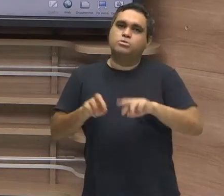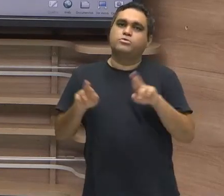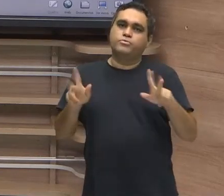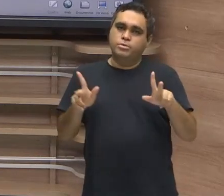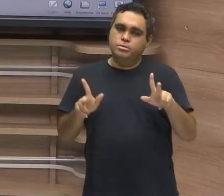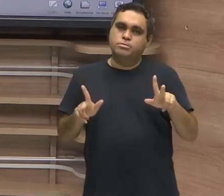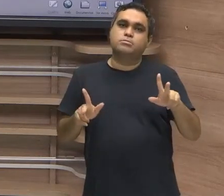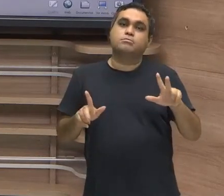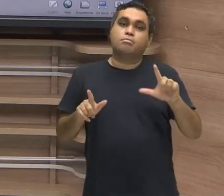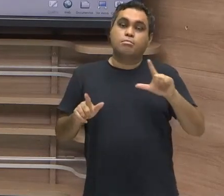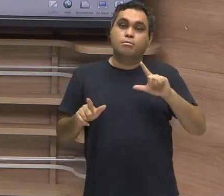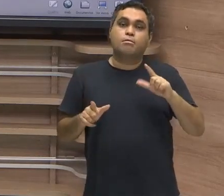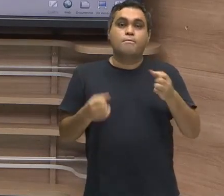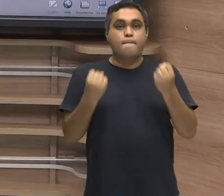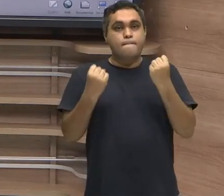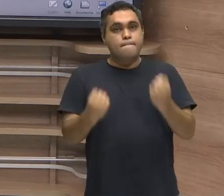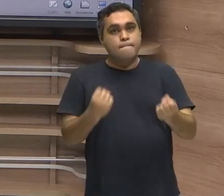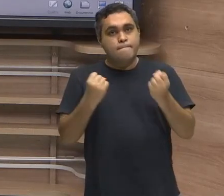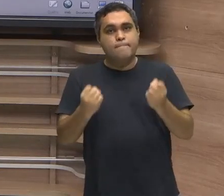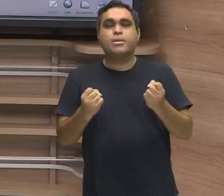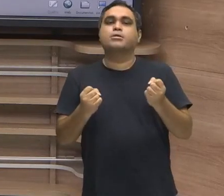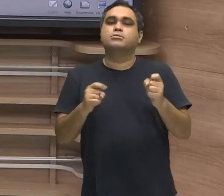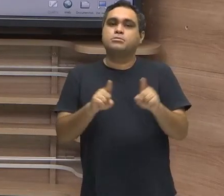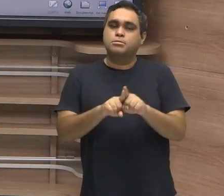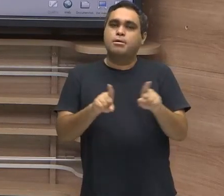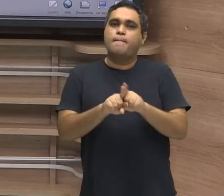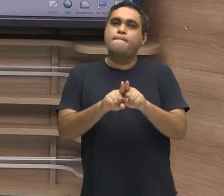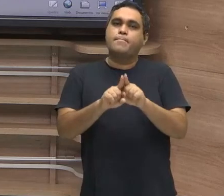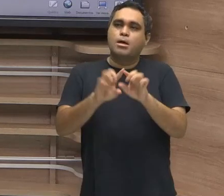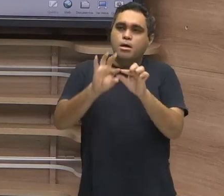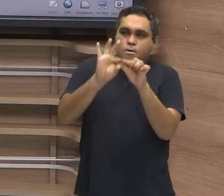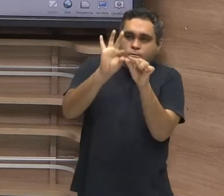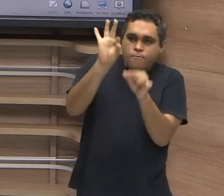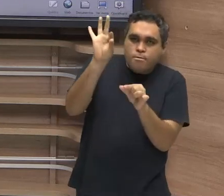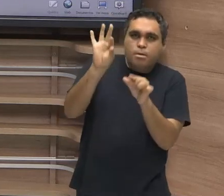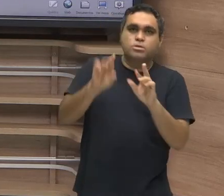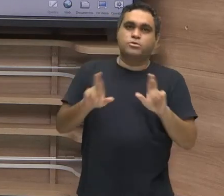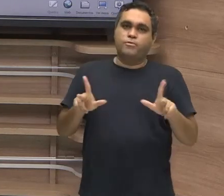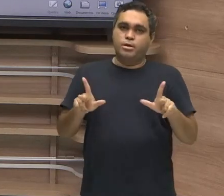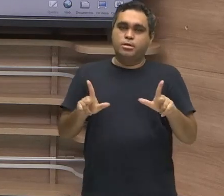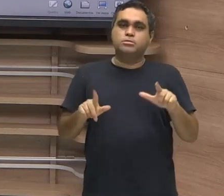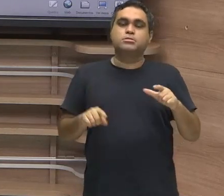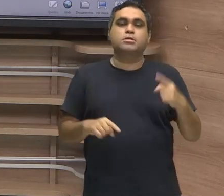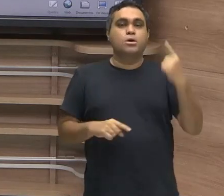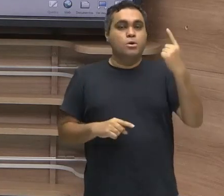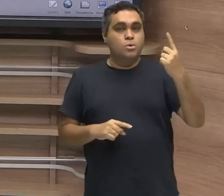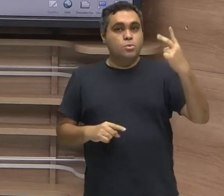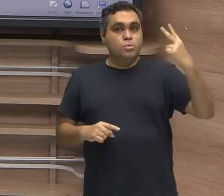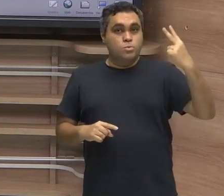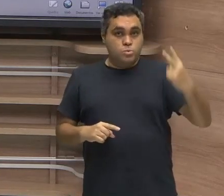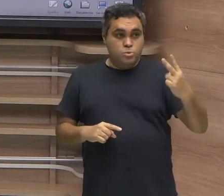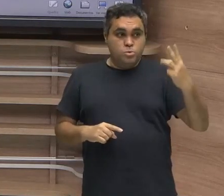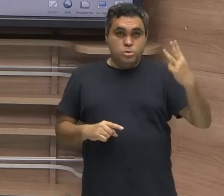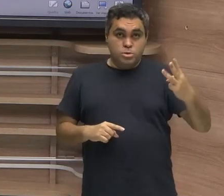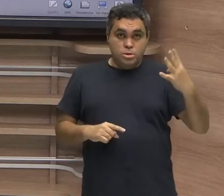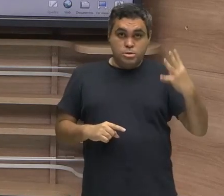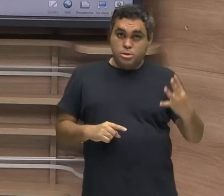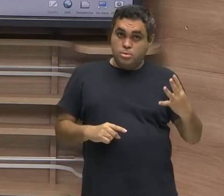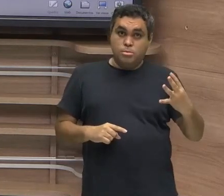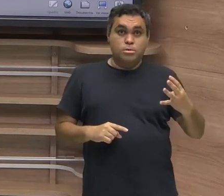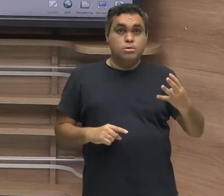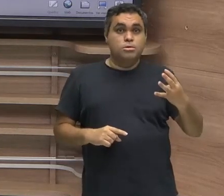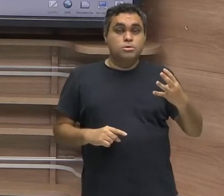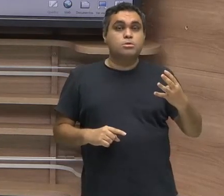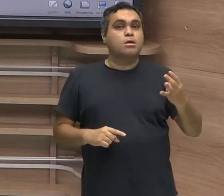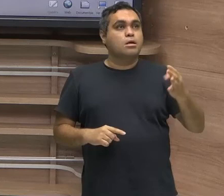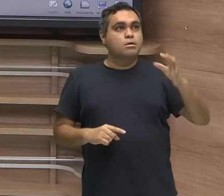e um peso diferente. Então, aqui nós vimos o quê? Que 1, 2, 3 e 4, as 4 sentenças estão de